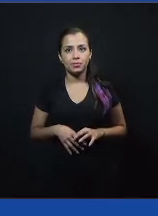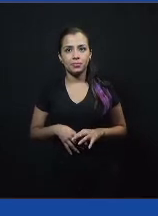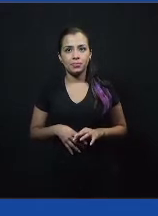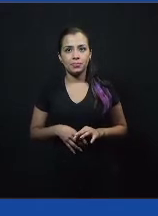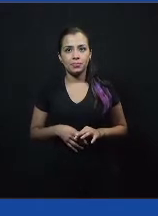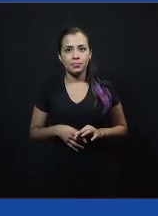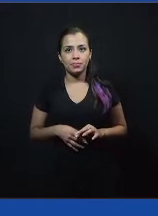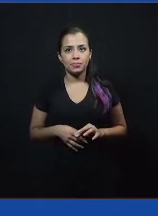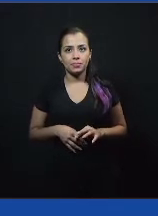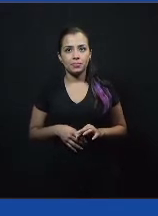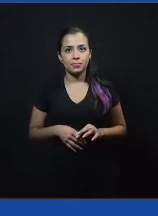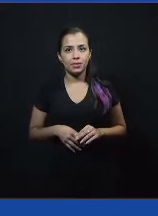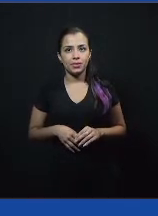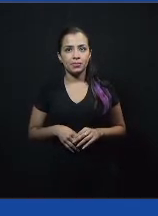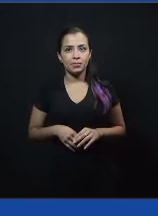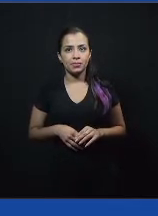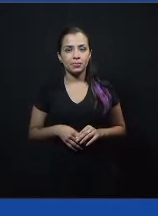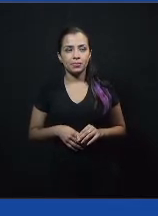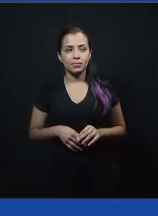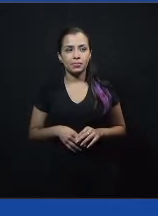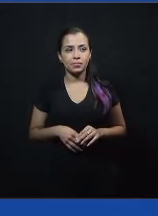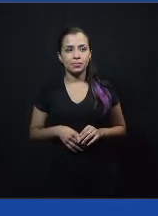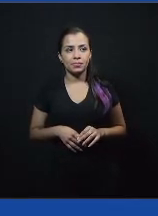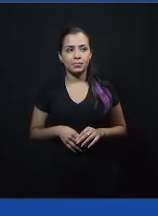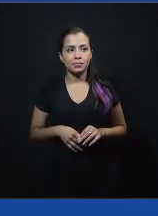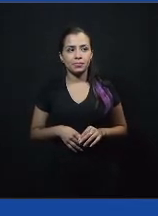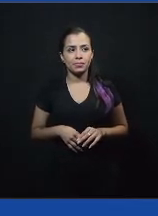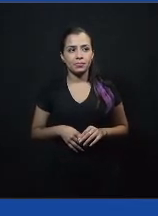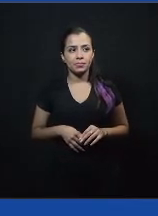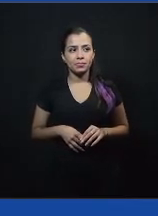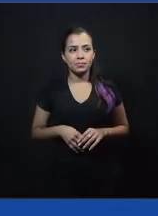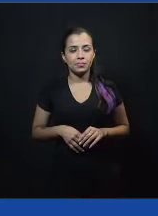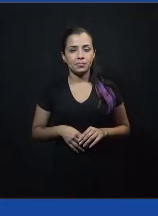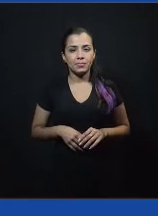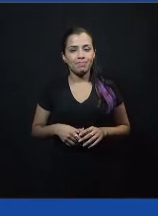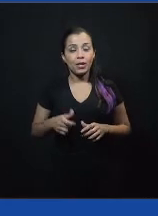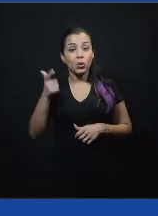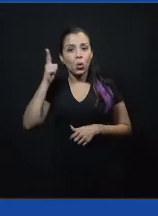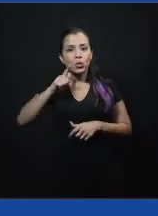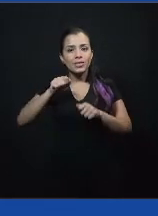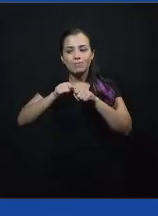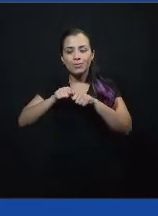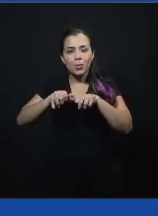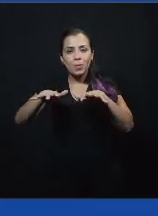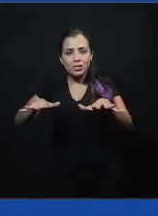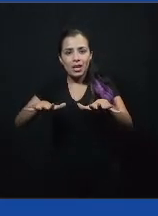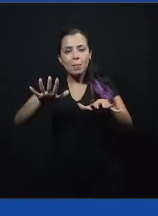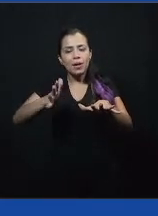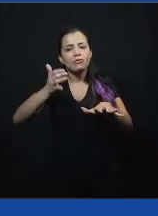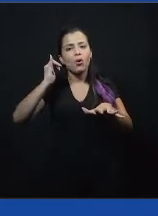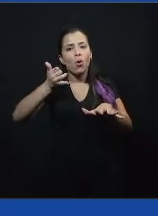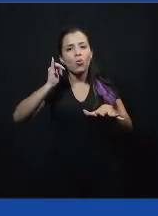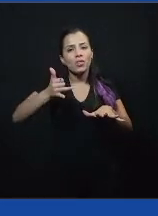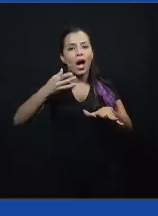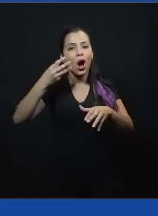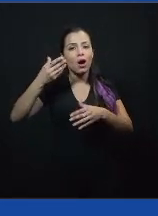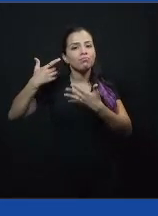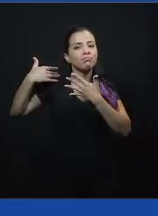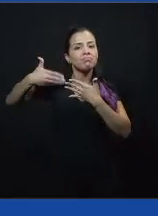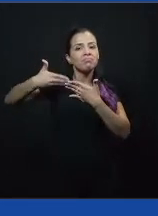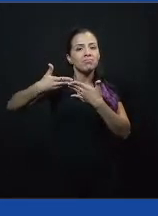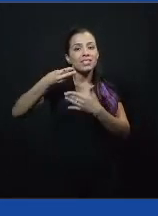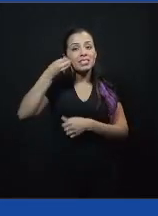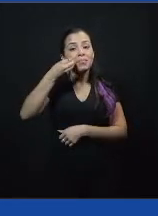Tá bom não vou conseguir compartilhar mas vou aqui falar para vocês como foi esse experiência nisso tudo os